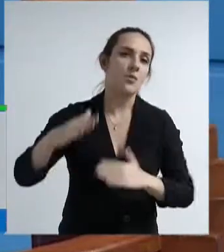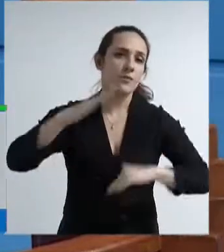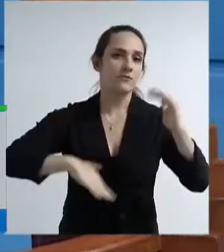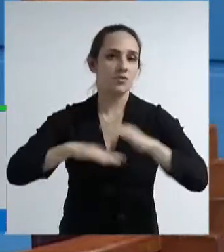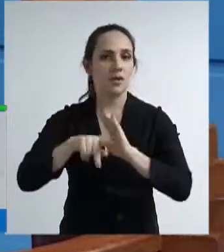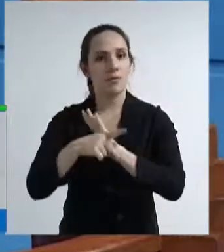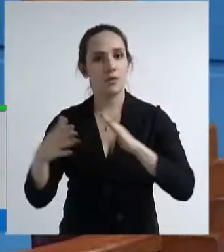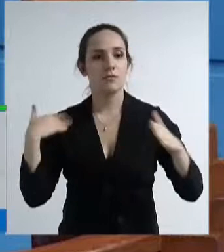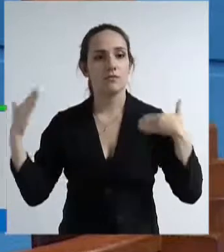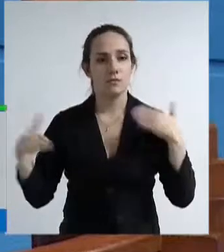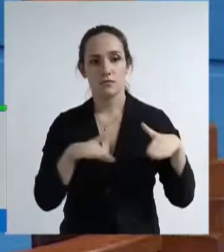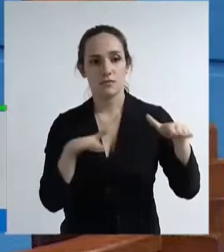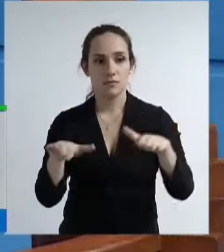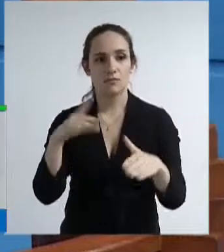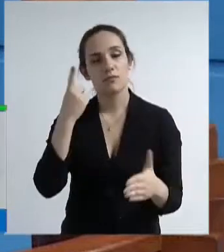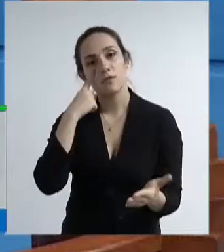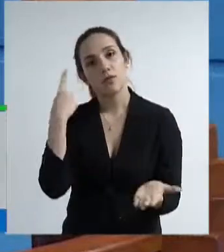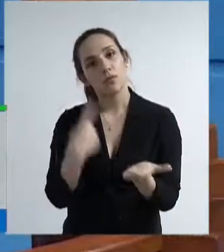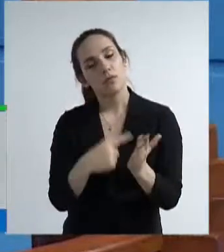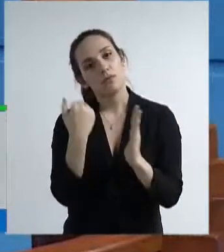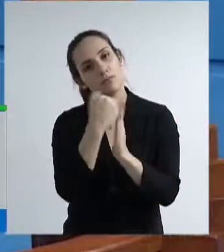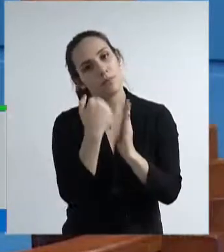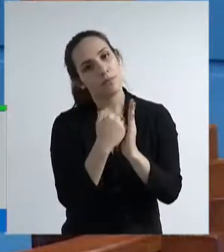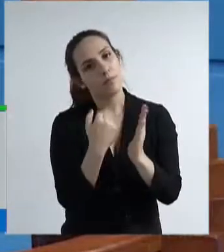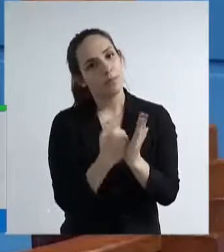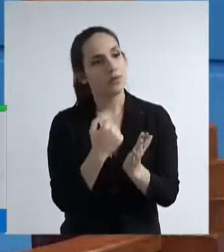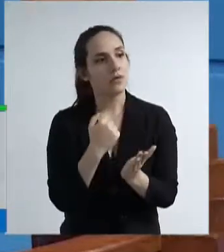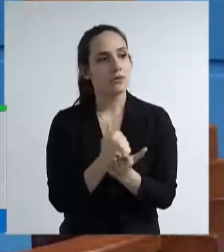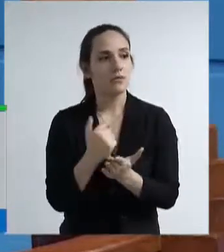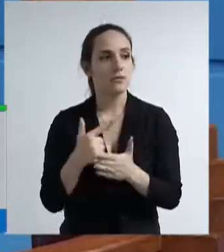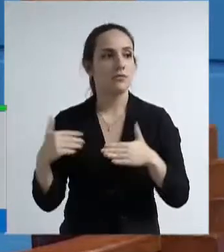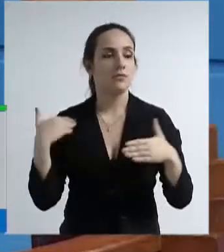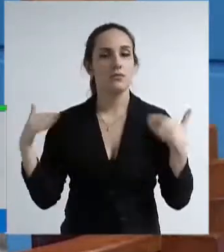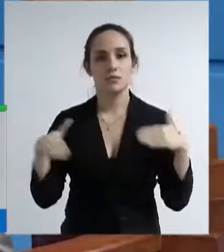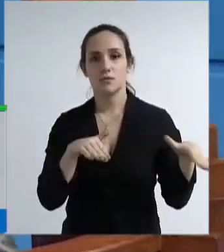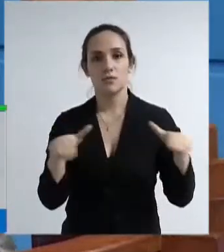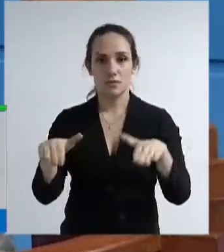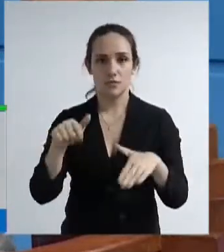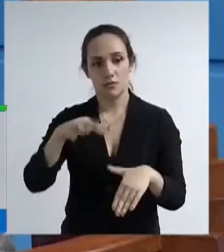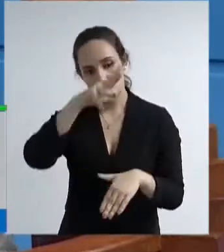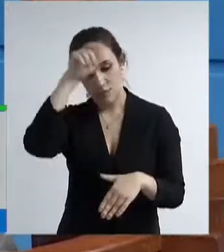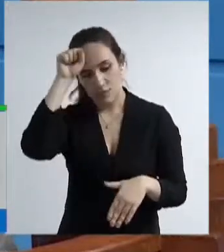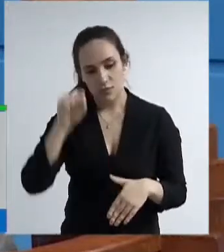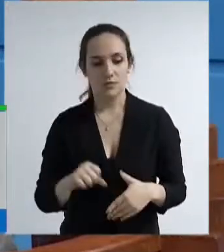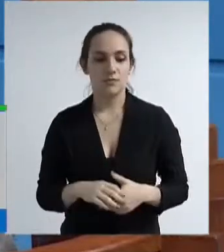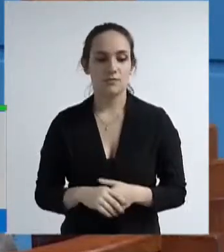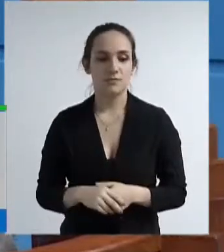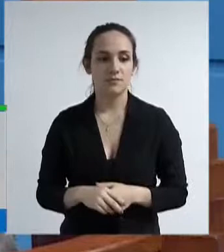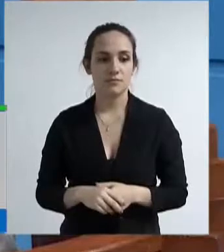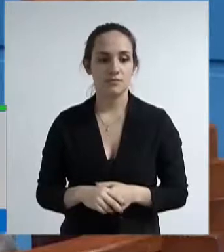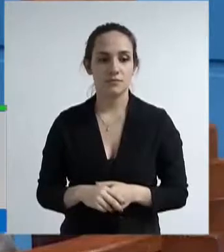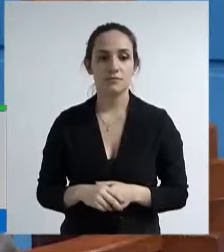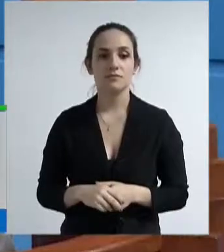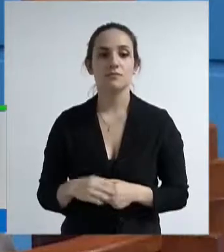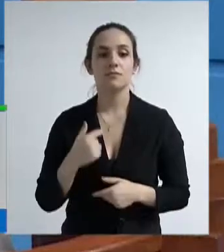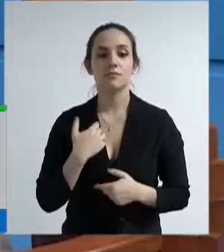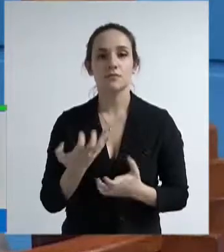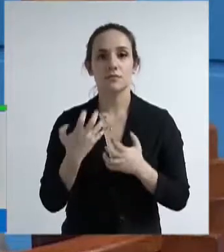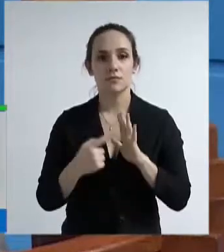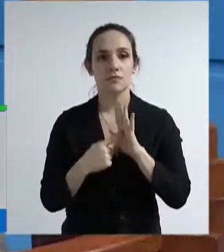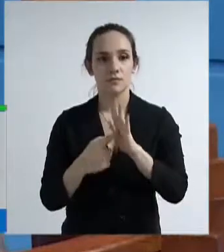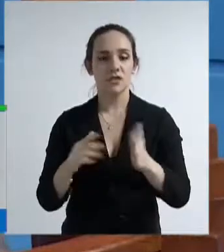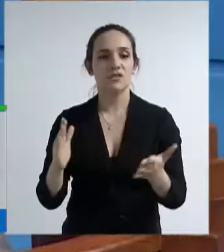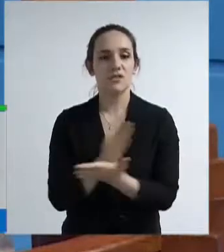uma agenda, uma pauta positiva em prol do turismo em Mato Grosso do Sul. Eu quero só aqui apresentar alguns